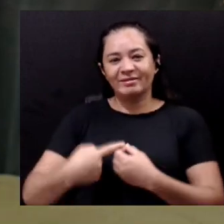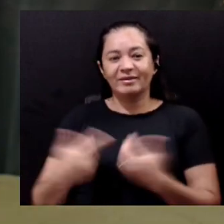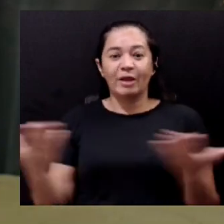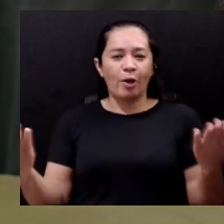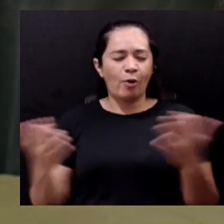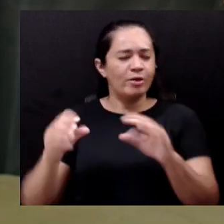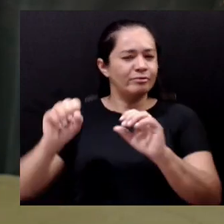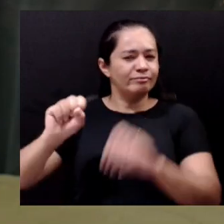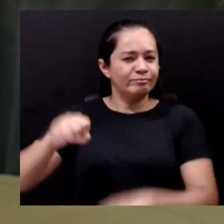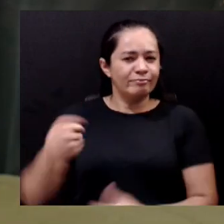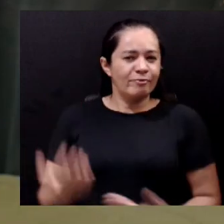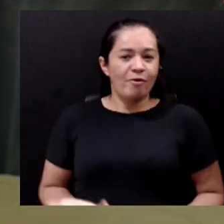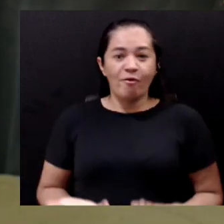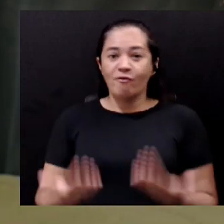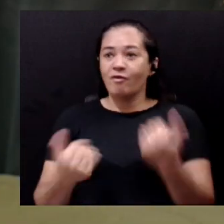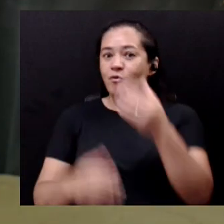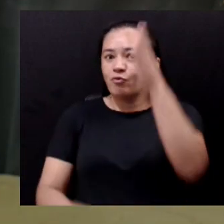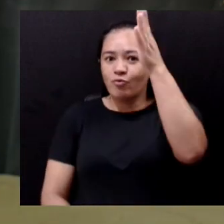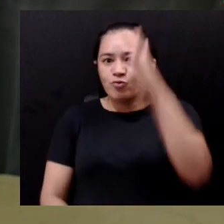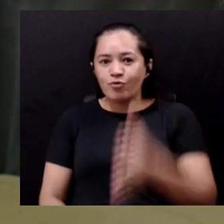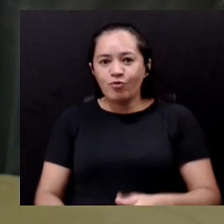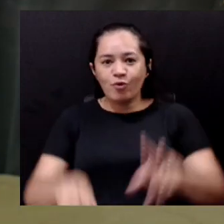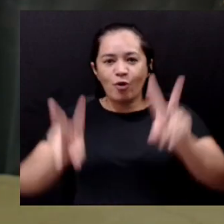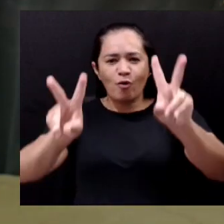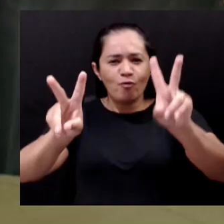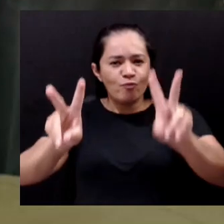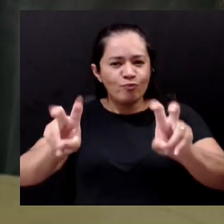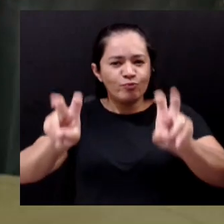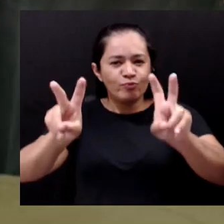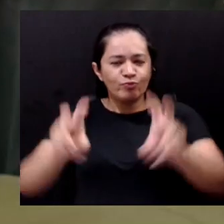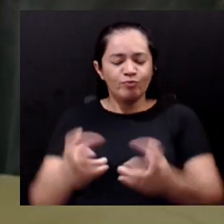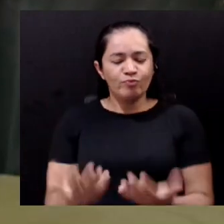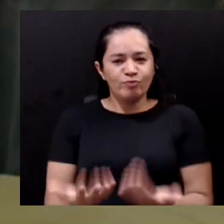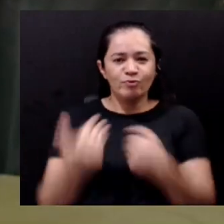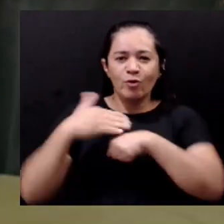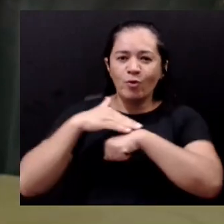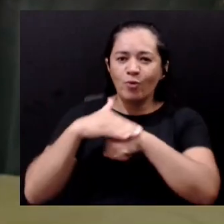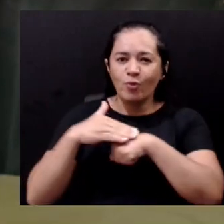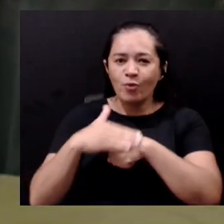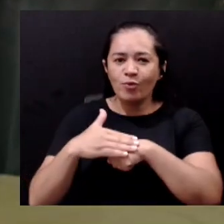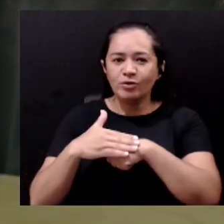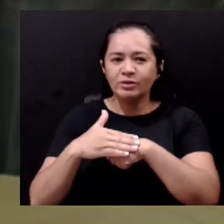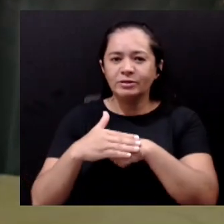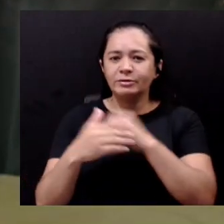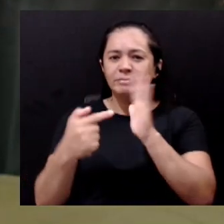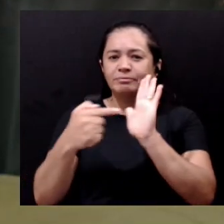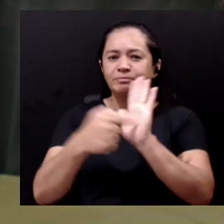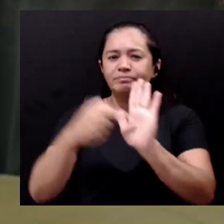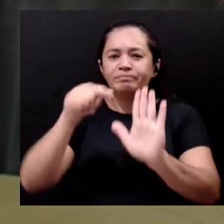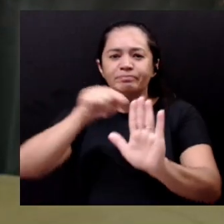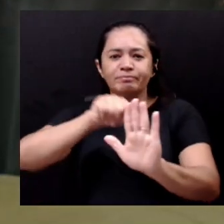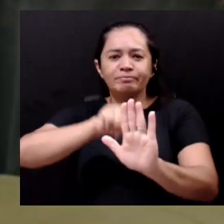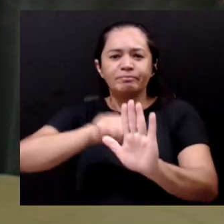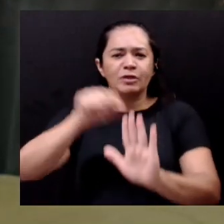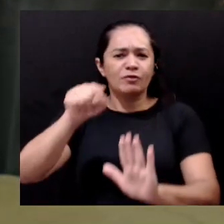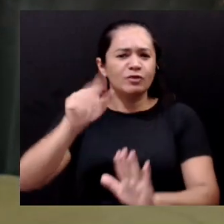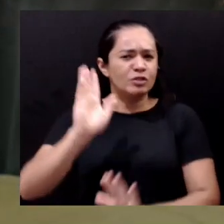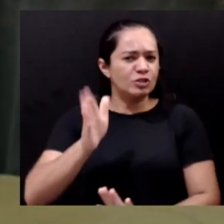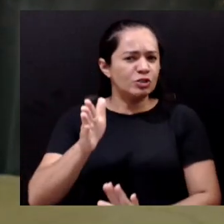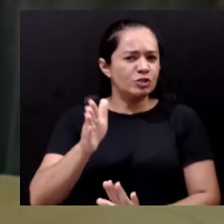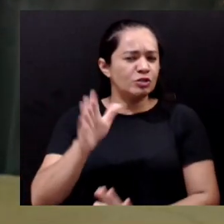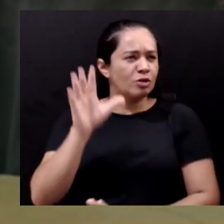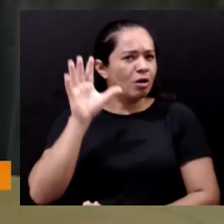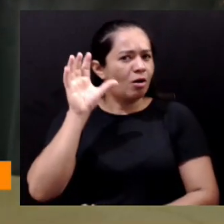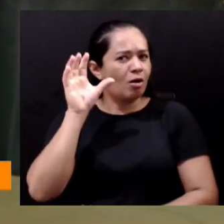vamos direto ao ponto, vamos direto ao assunto, vamos conversar sobre uma metáfora que você provavelmente já ouviu. O